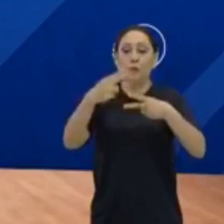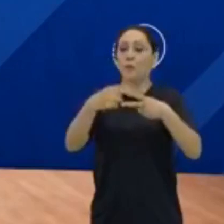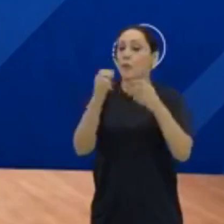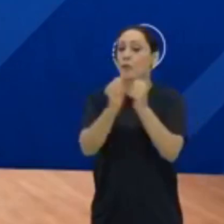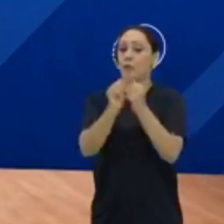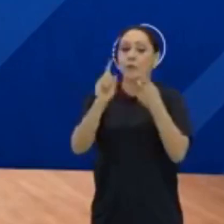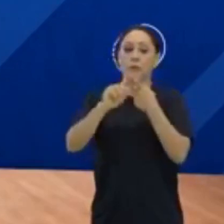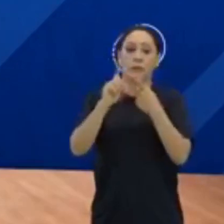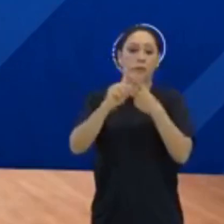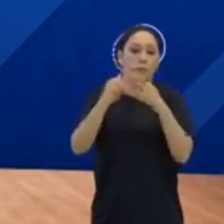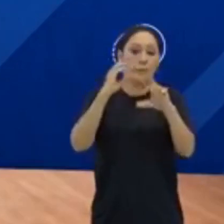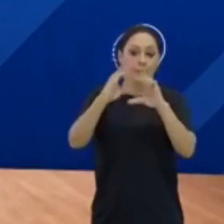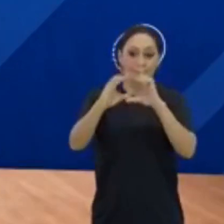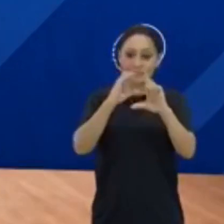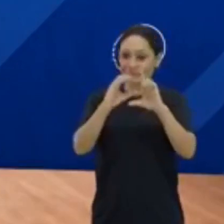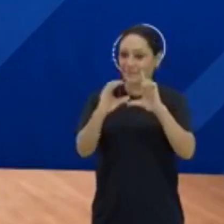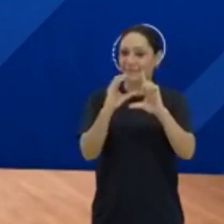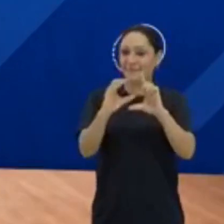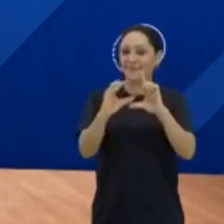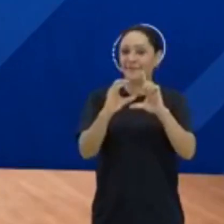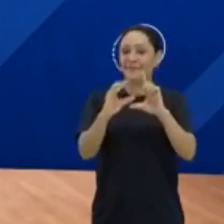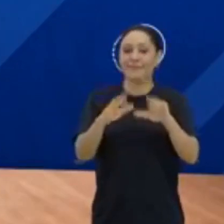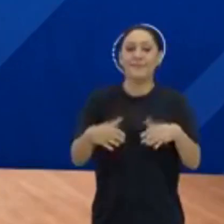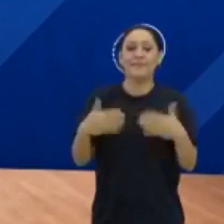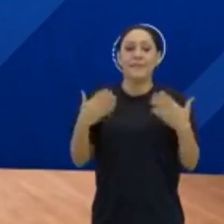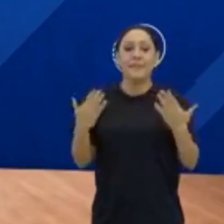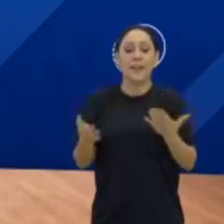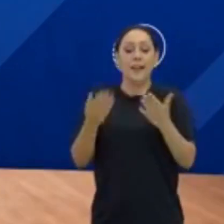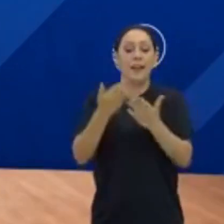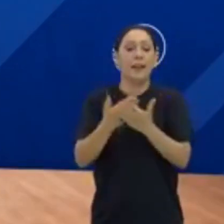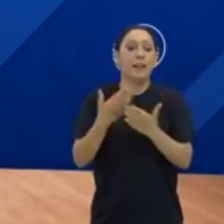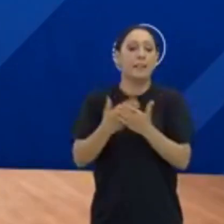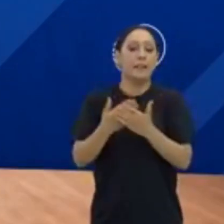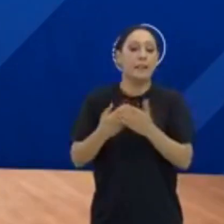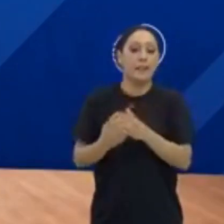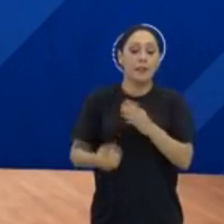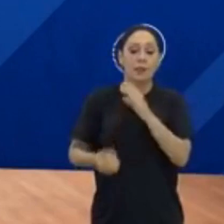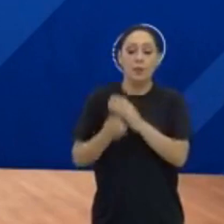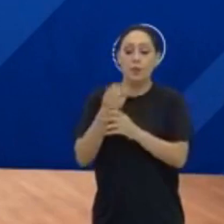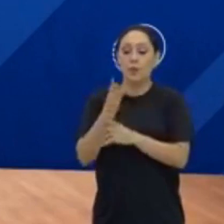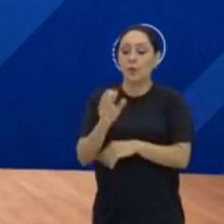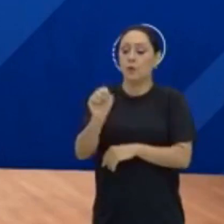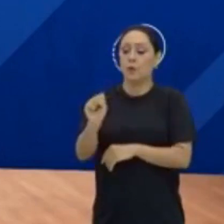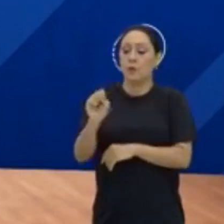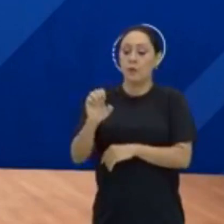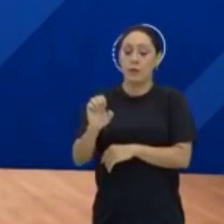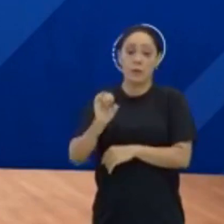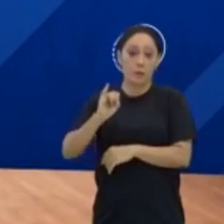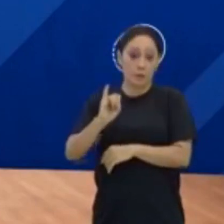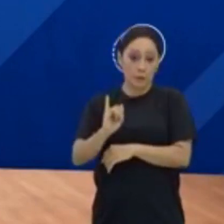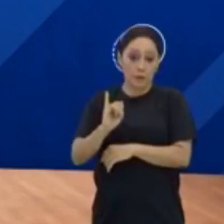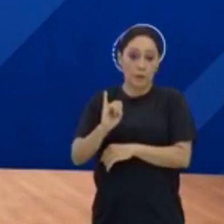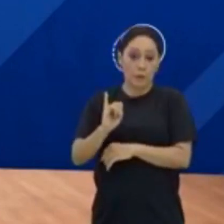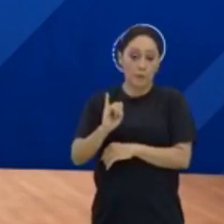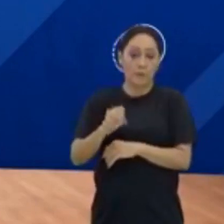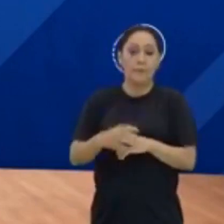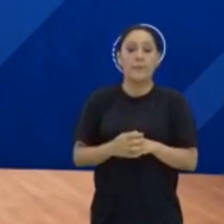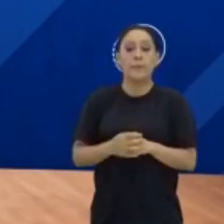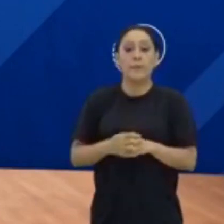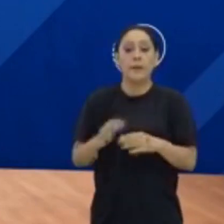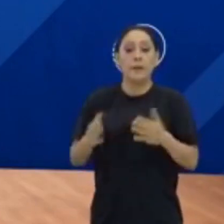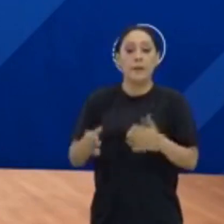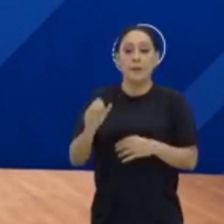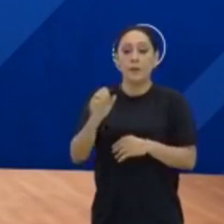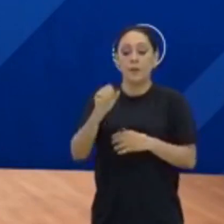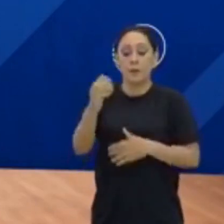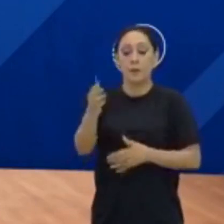parceria com a Rede Cultura de Comunicação. Essas aulas são produzidas pelo Centro de Mídias do Estado do Pará, o